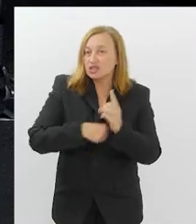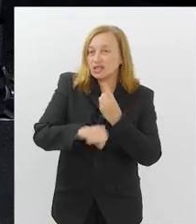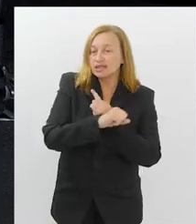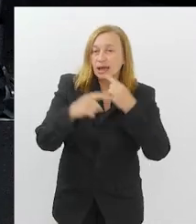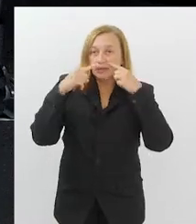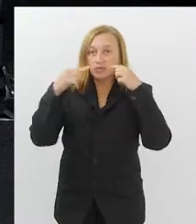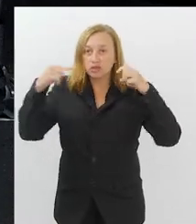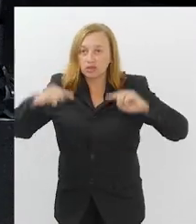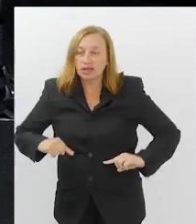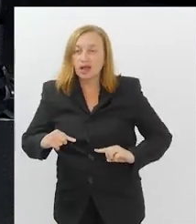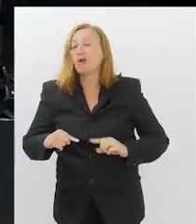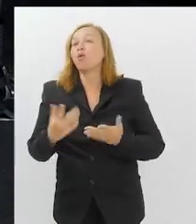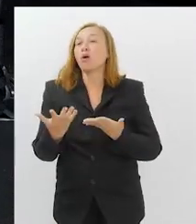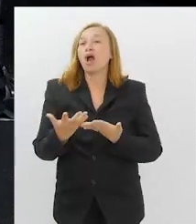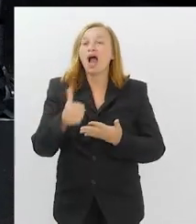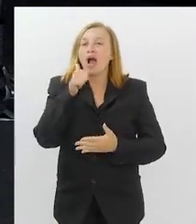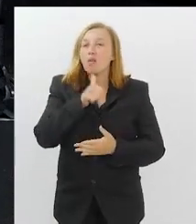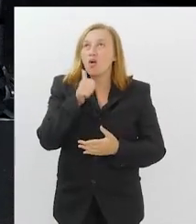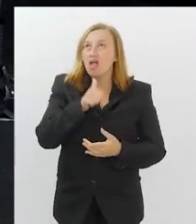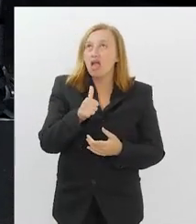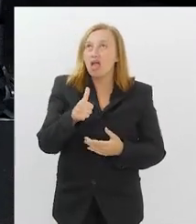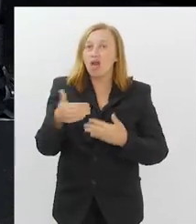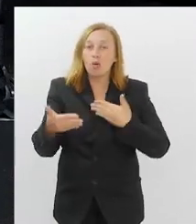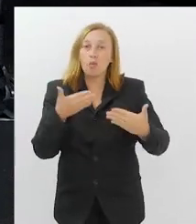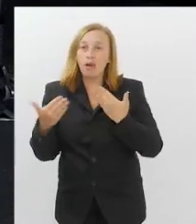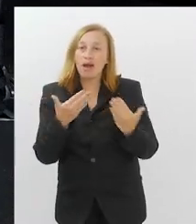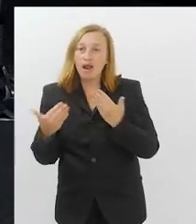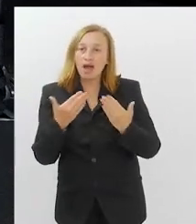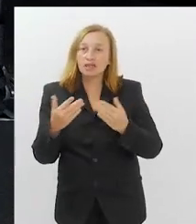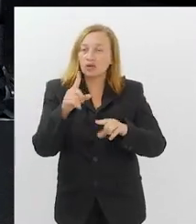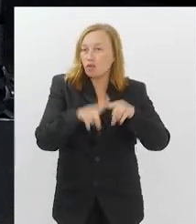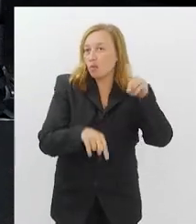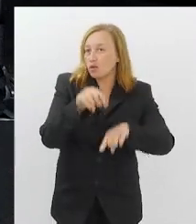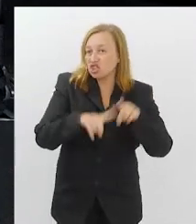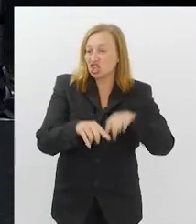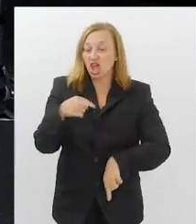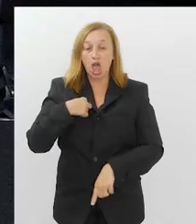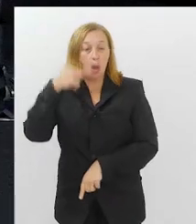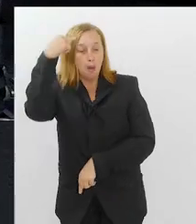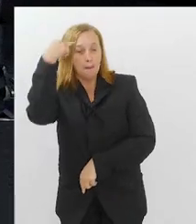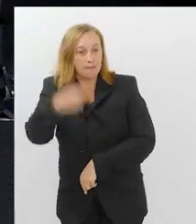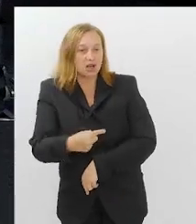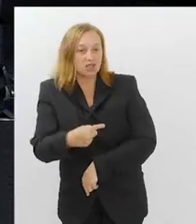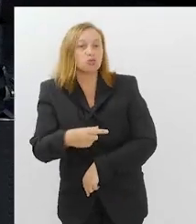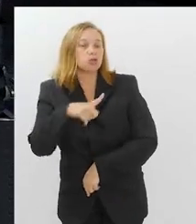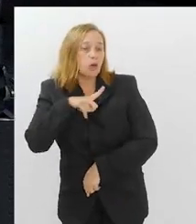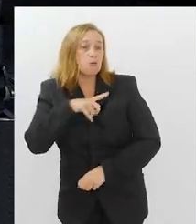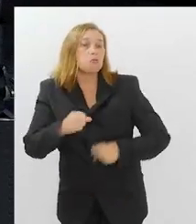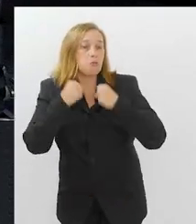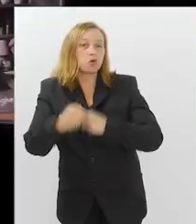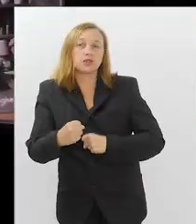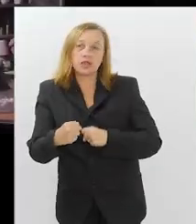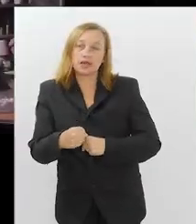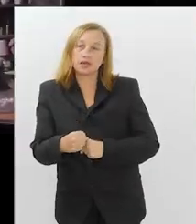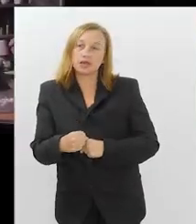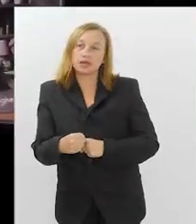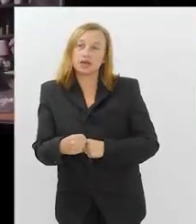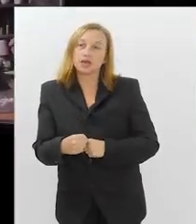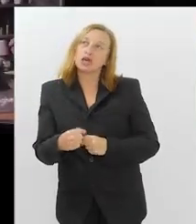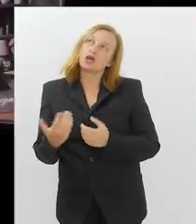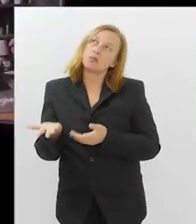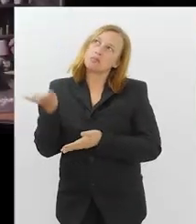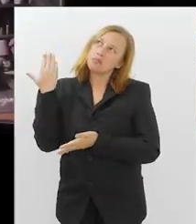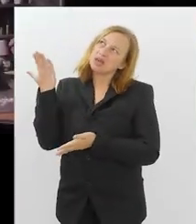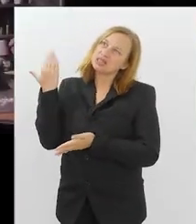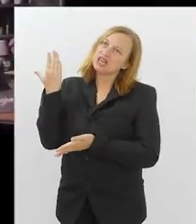foi vista como um objeto, como uma coisa. Como eu mando nessa coisa, eu tenho o poder. Isso, há